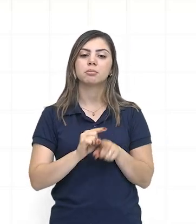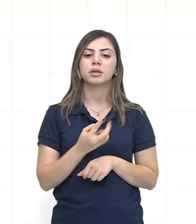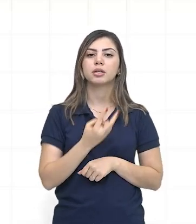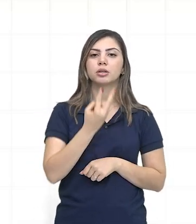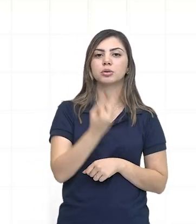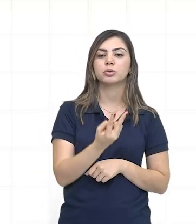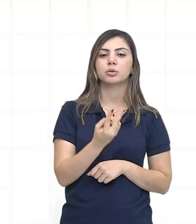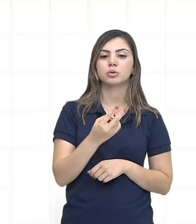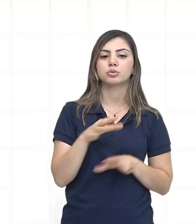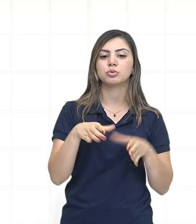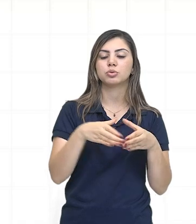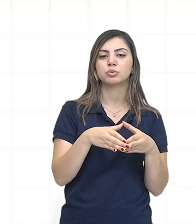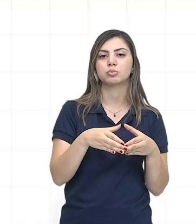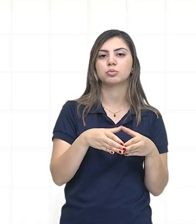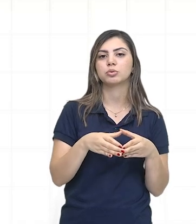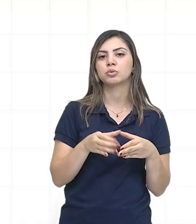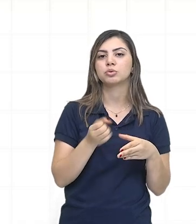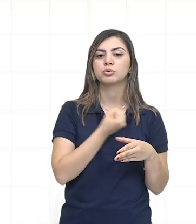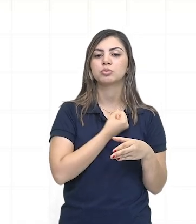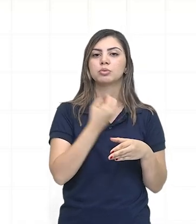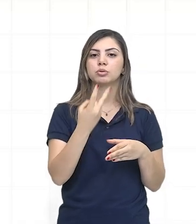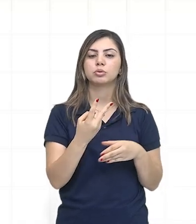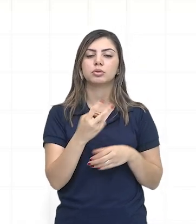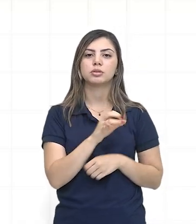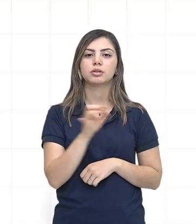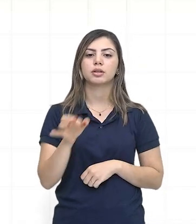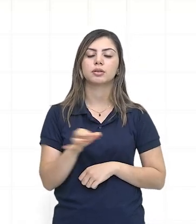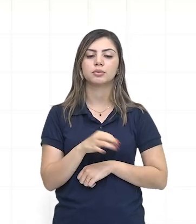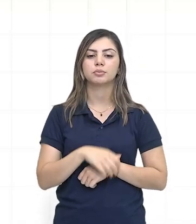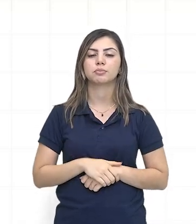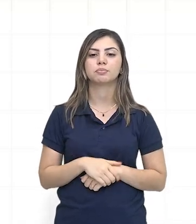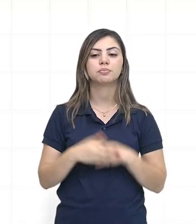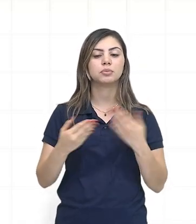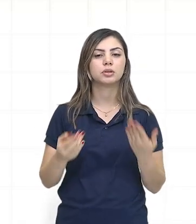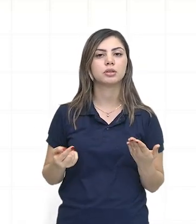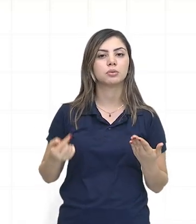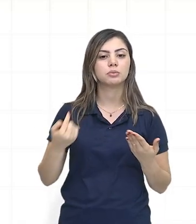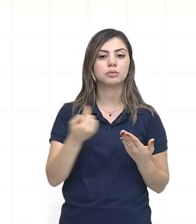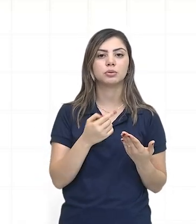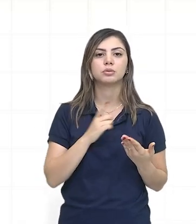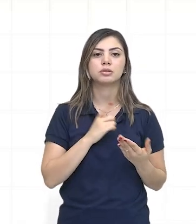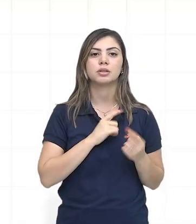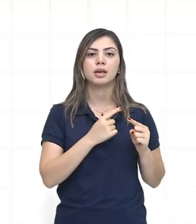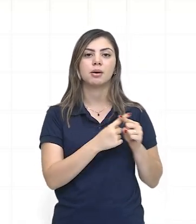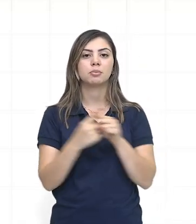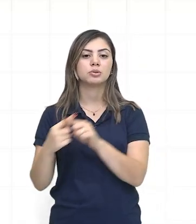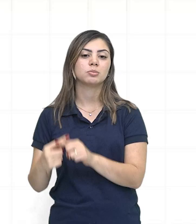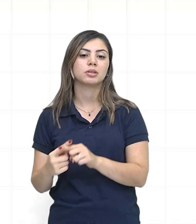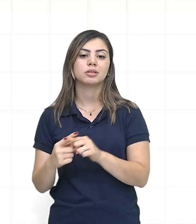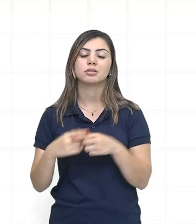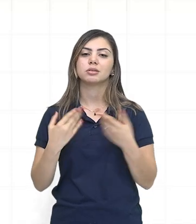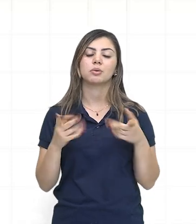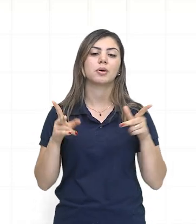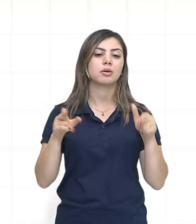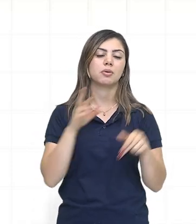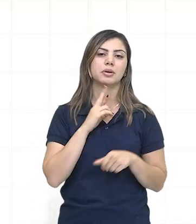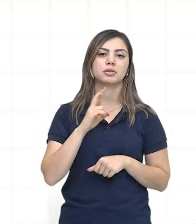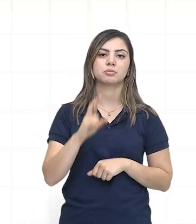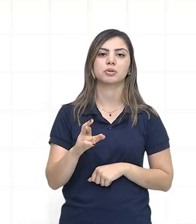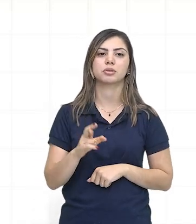primos iguais a 2. Então, quando a gente tem essa multiplicação aqui, a gente tem a mesma